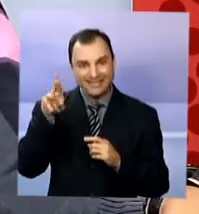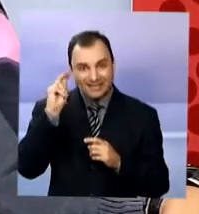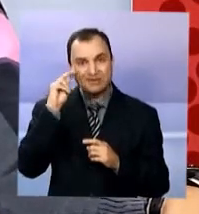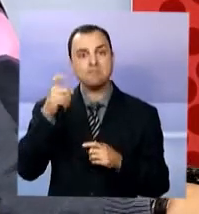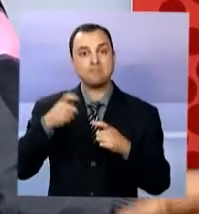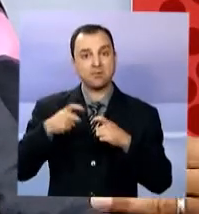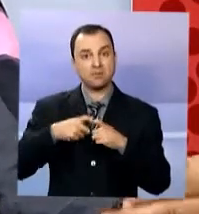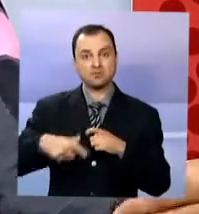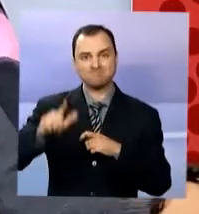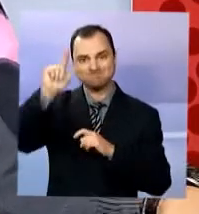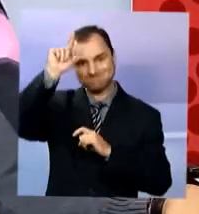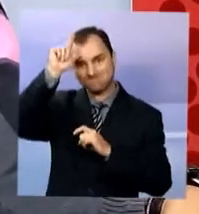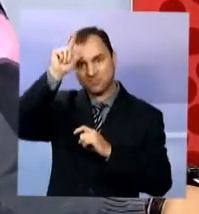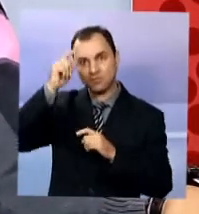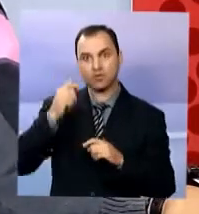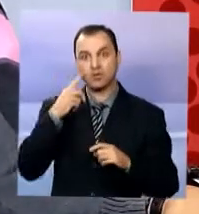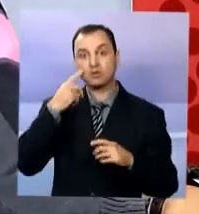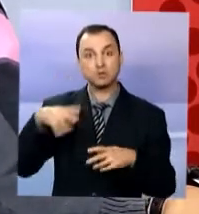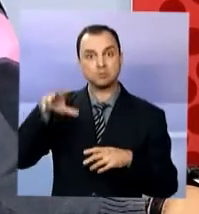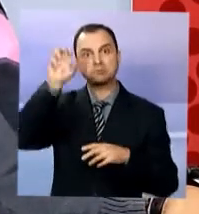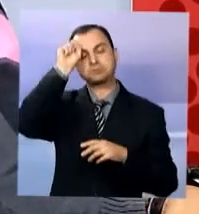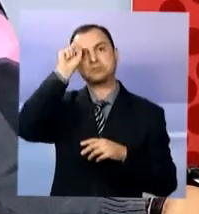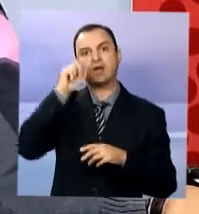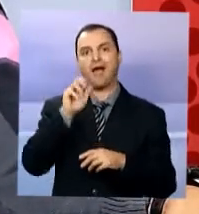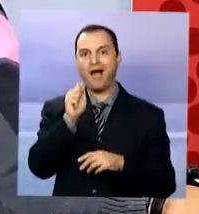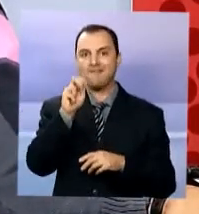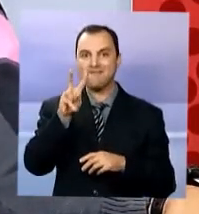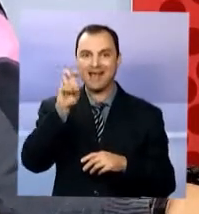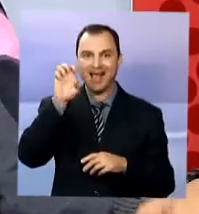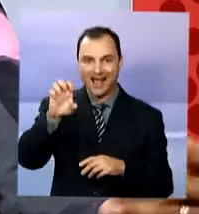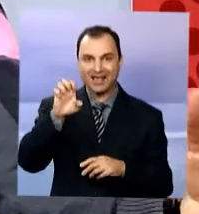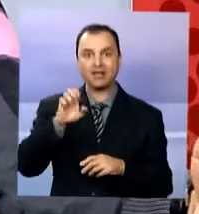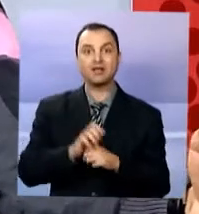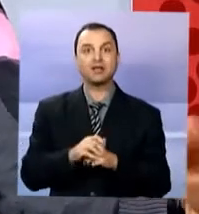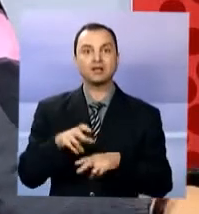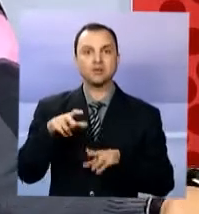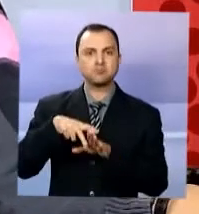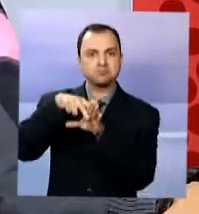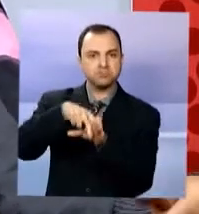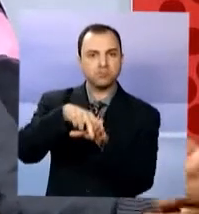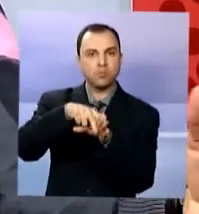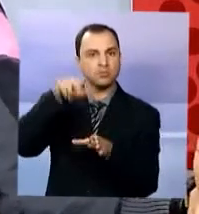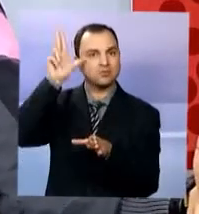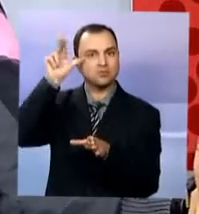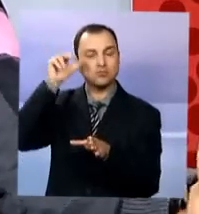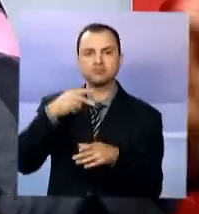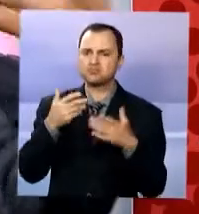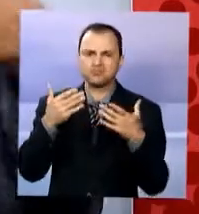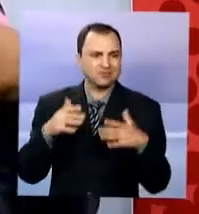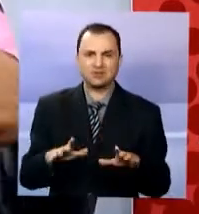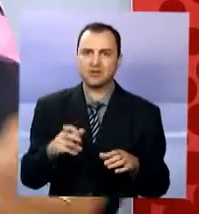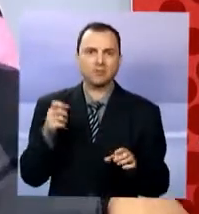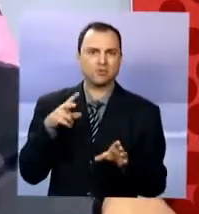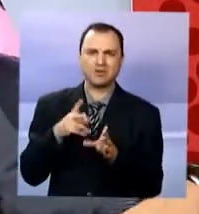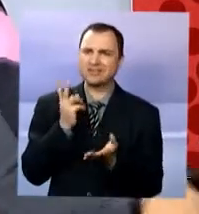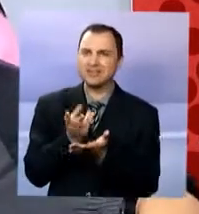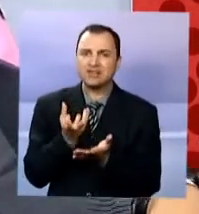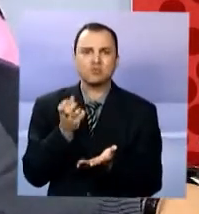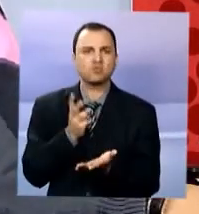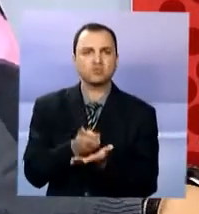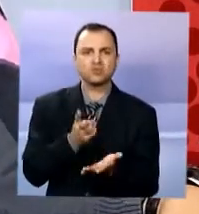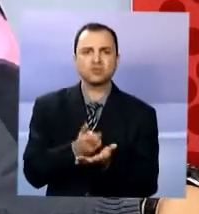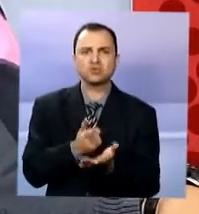é um médico alemão ele sofreu um AVC e ele montava a cavalo ele não quis parar de montar ele teve uma